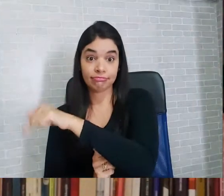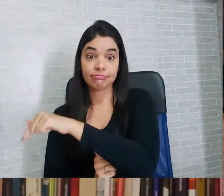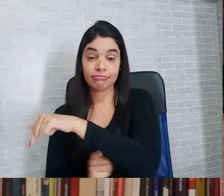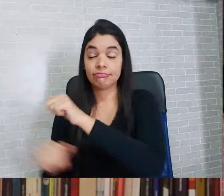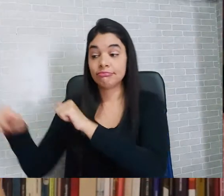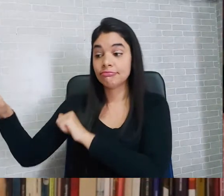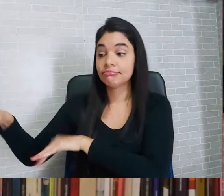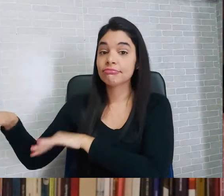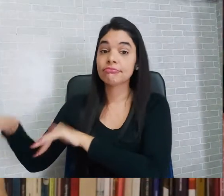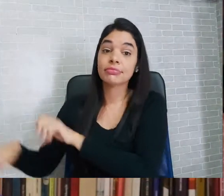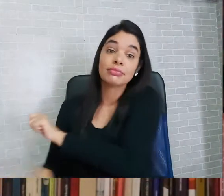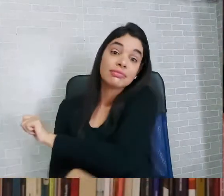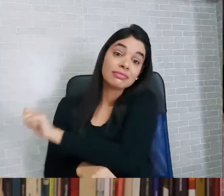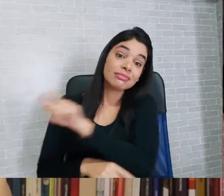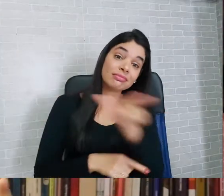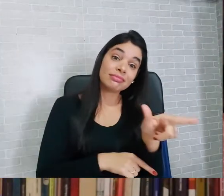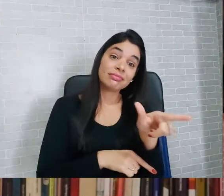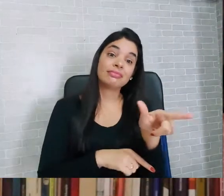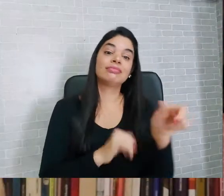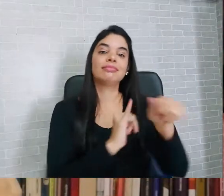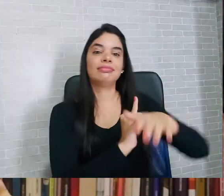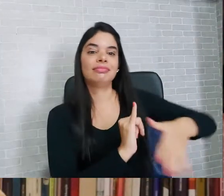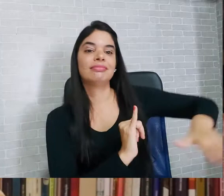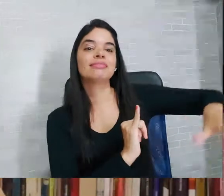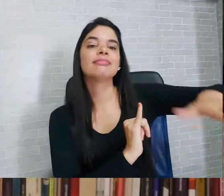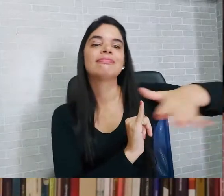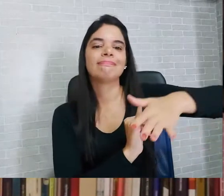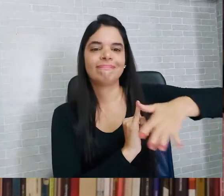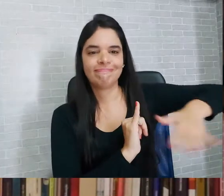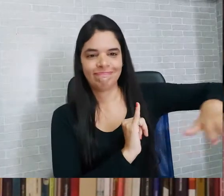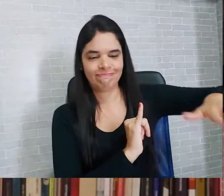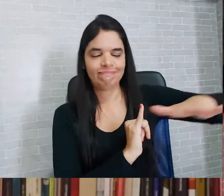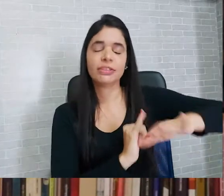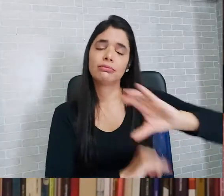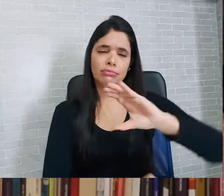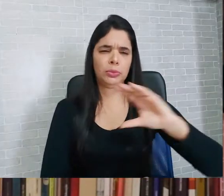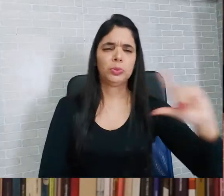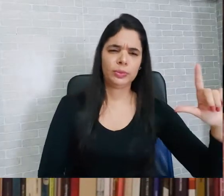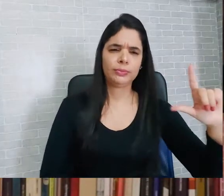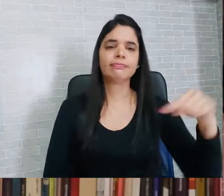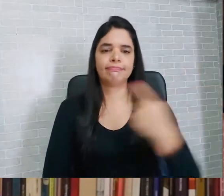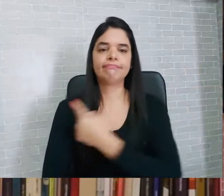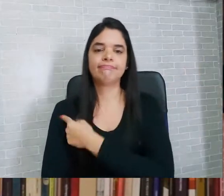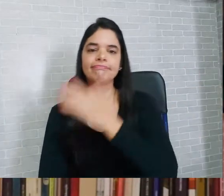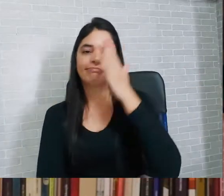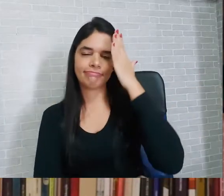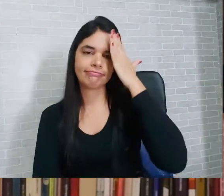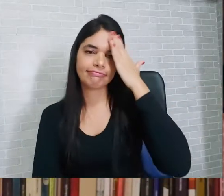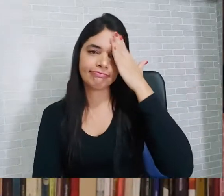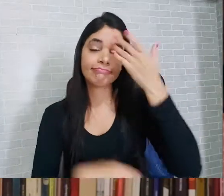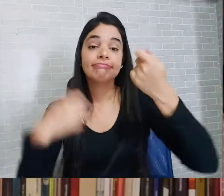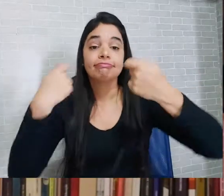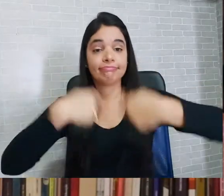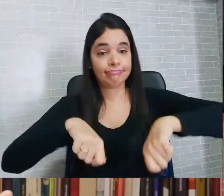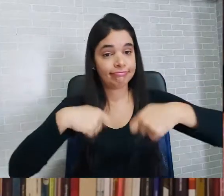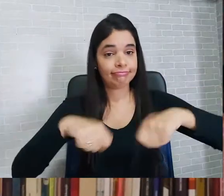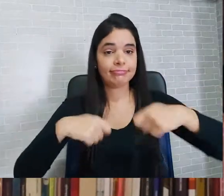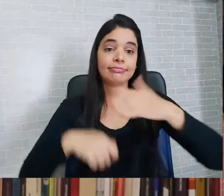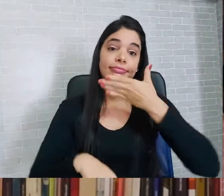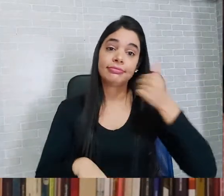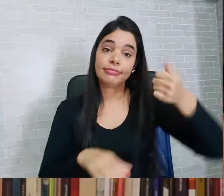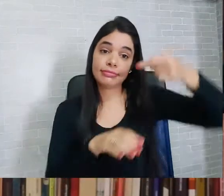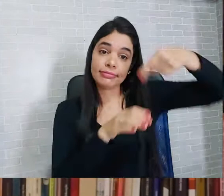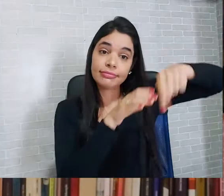valorização do francês na Martinica e em Guadalupe. Claro que isso precisa ser melhor